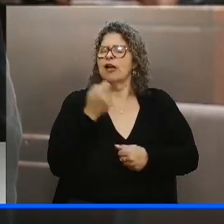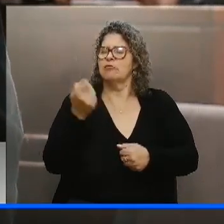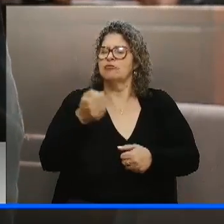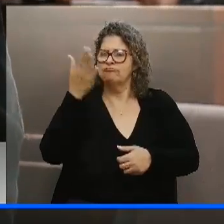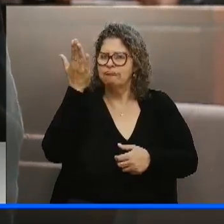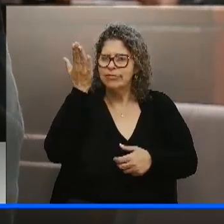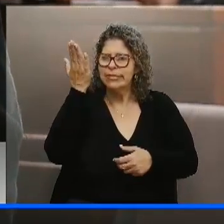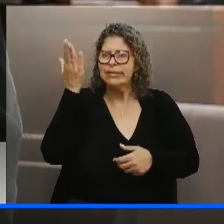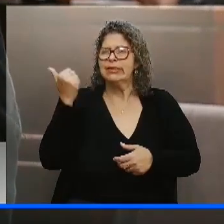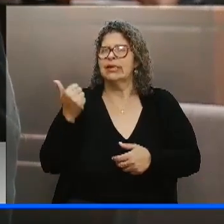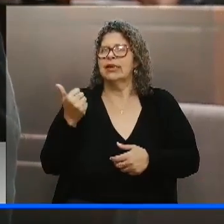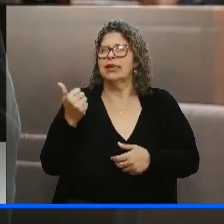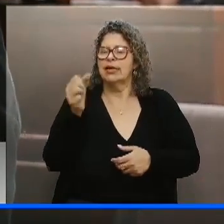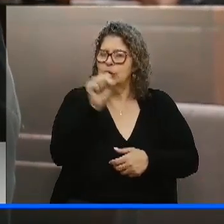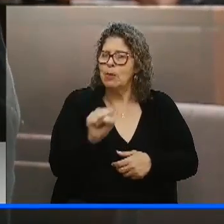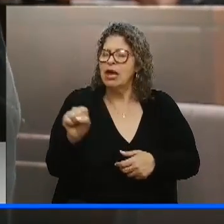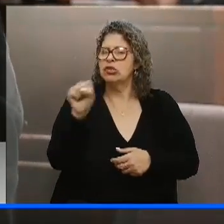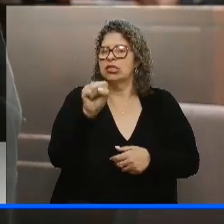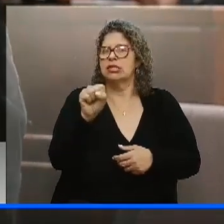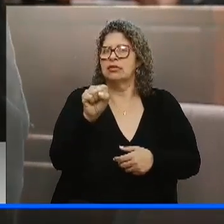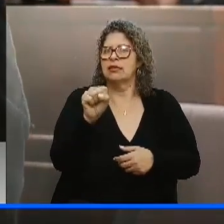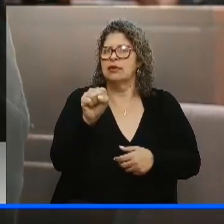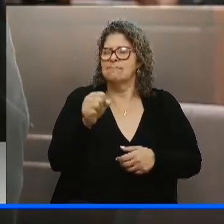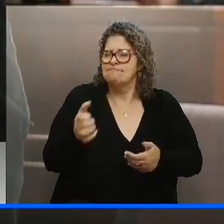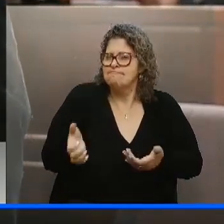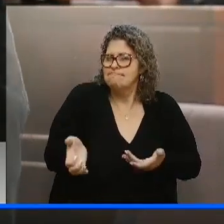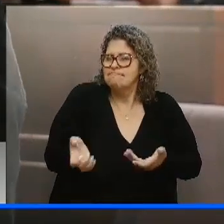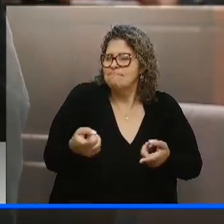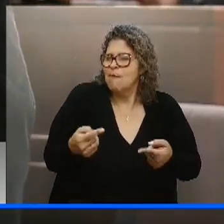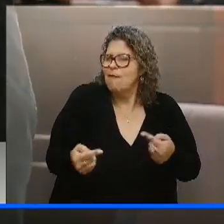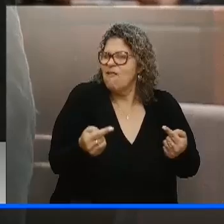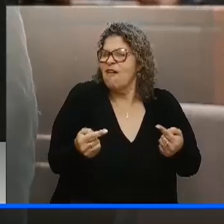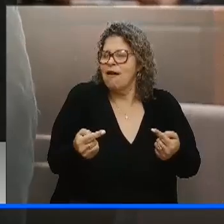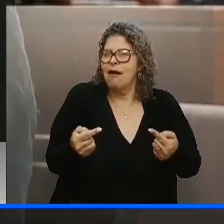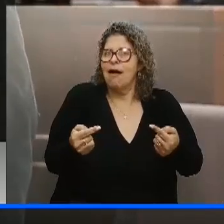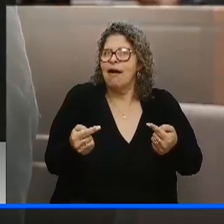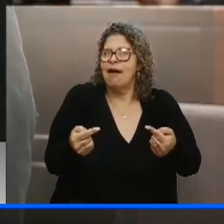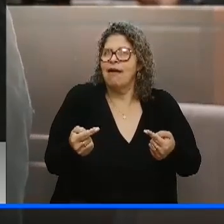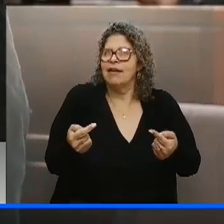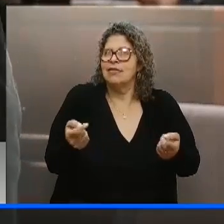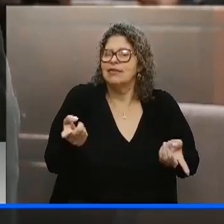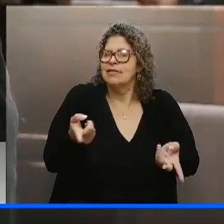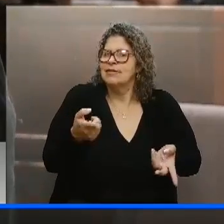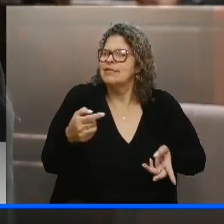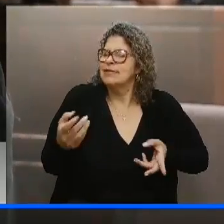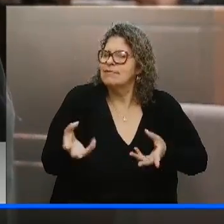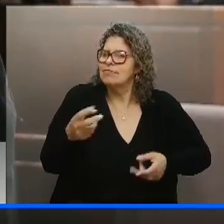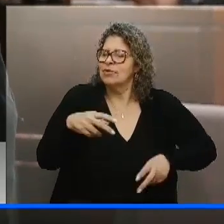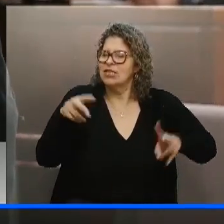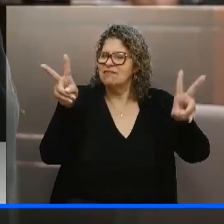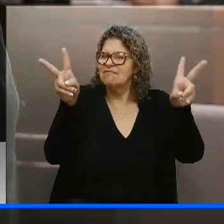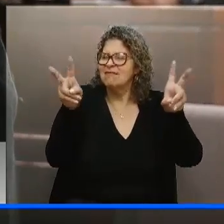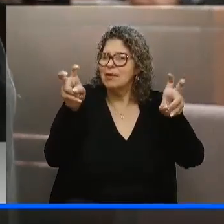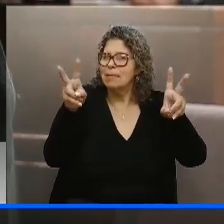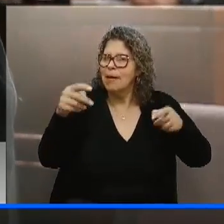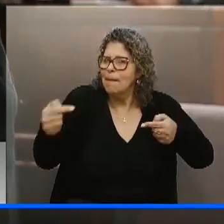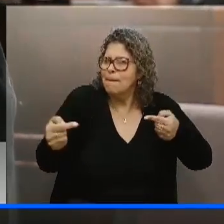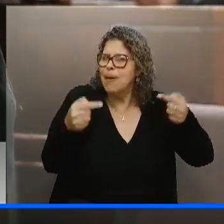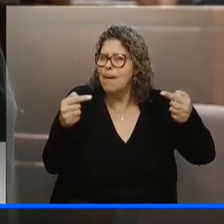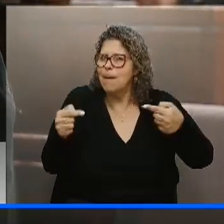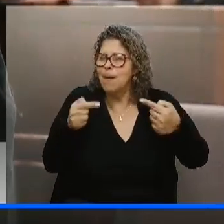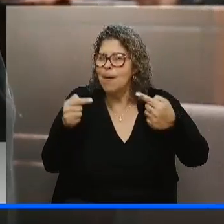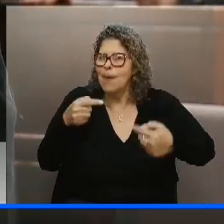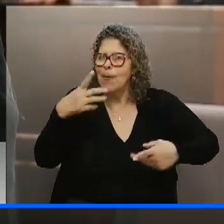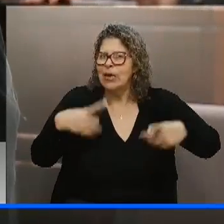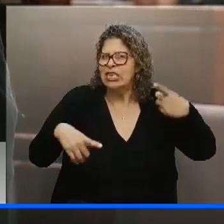é passar de uma associação provocar trazer para a associação os grandes debates trazer